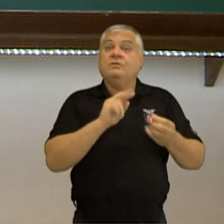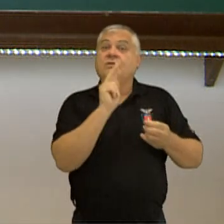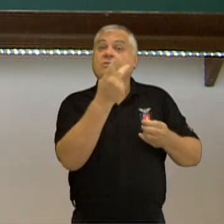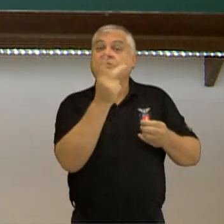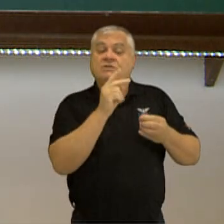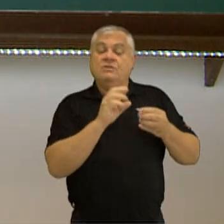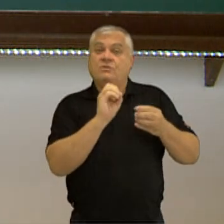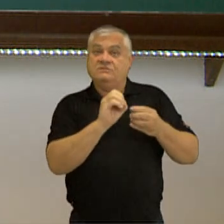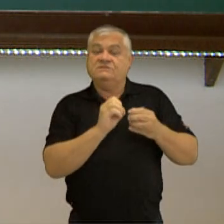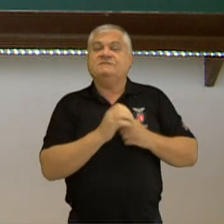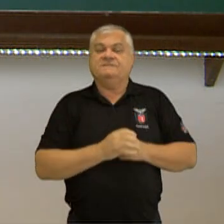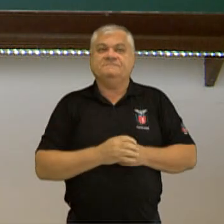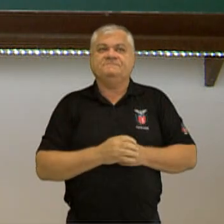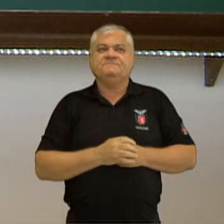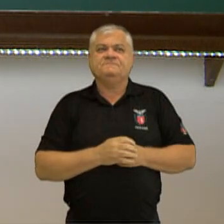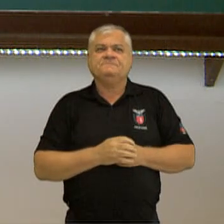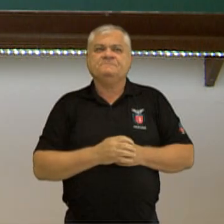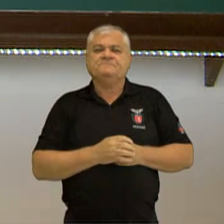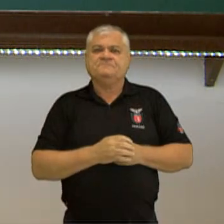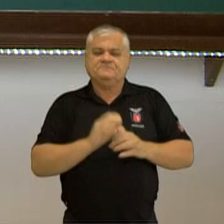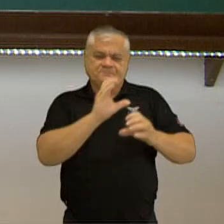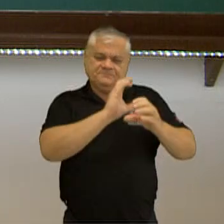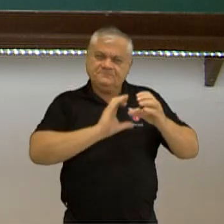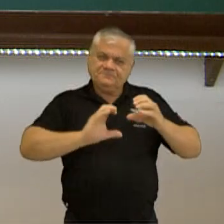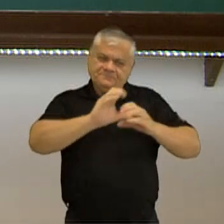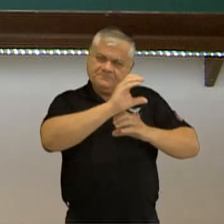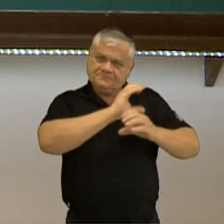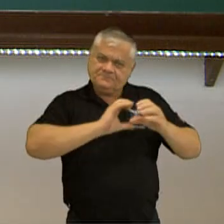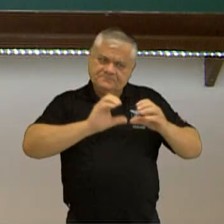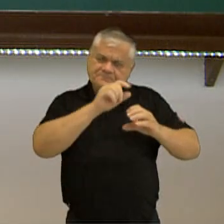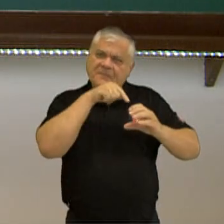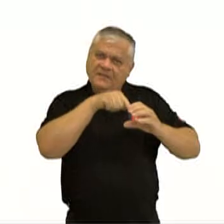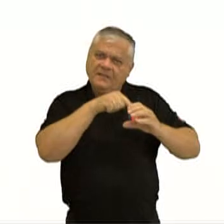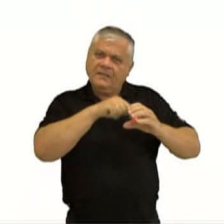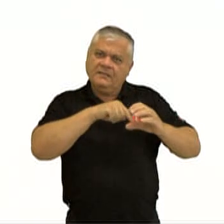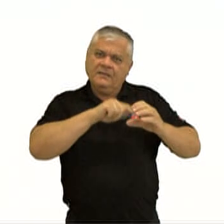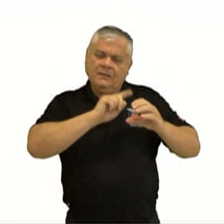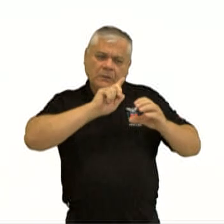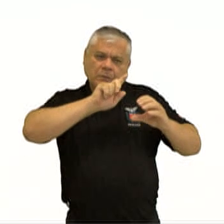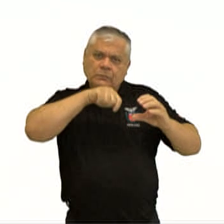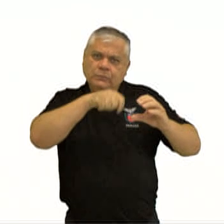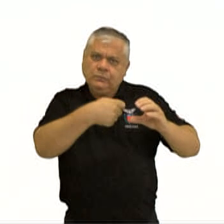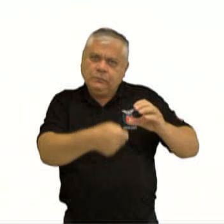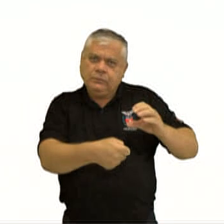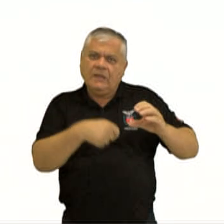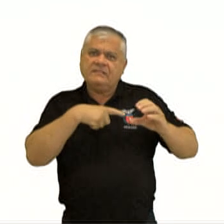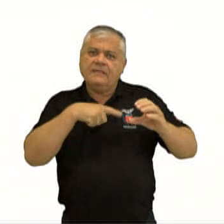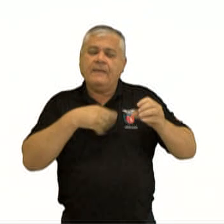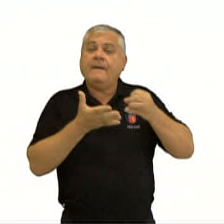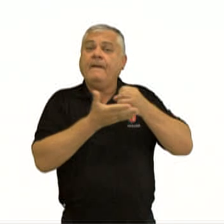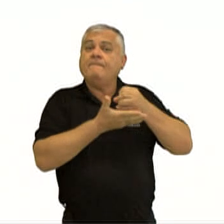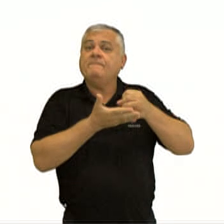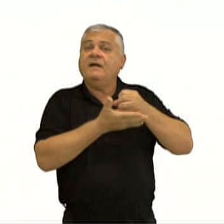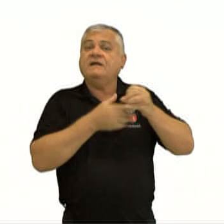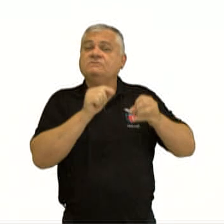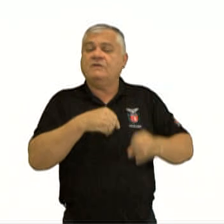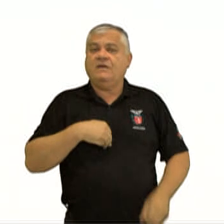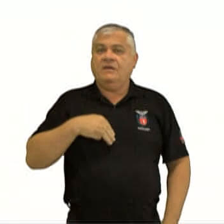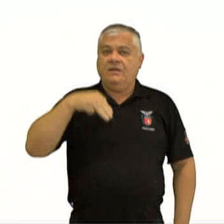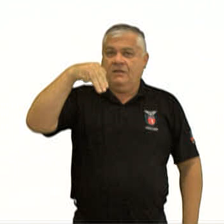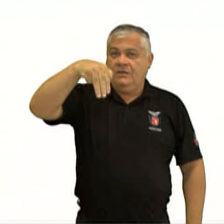oxigênio. Os carboidratos podem ser classificados da seguinte forma: a base dos carboidratos são os